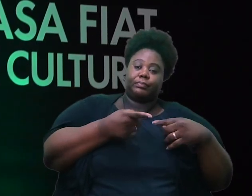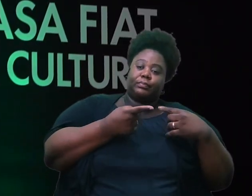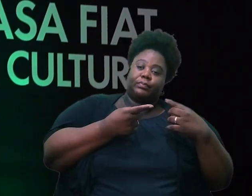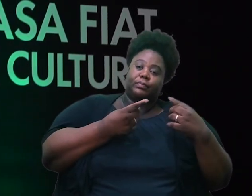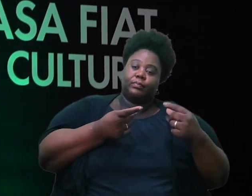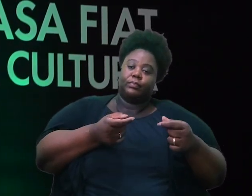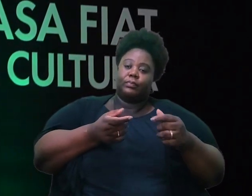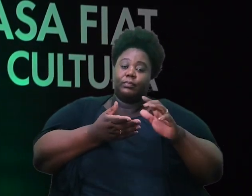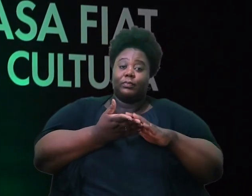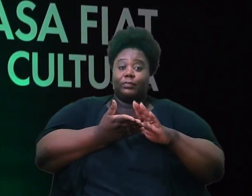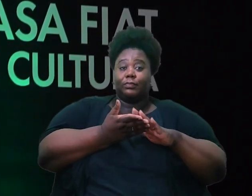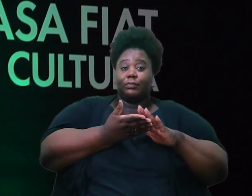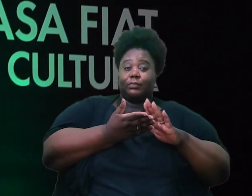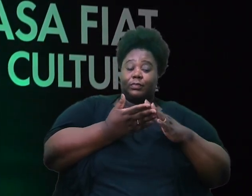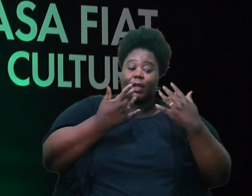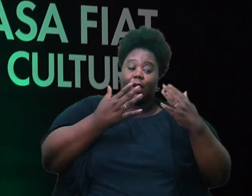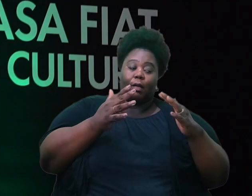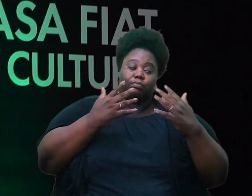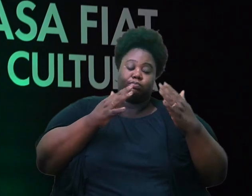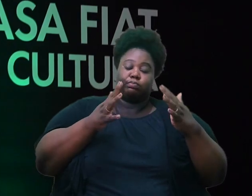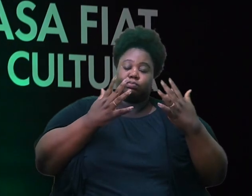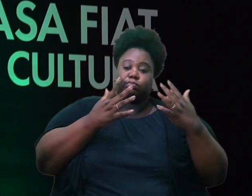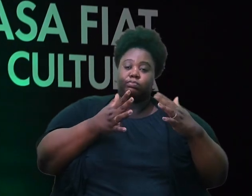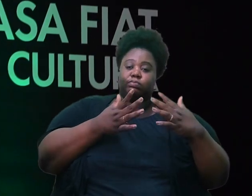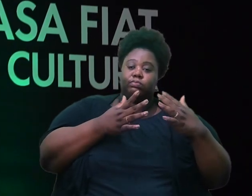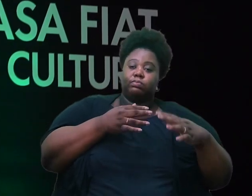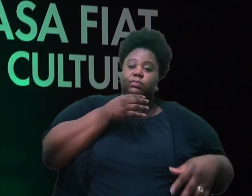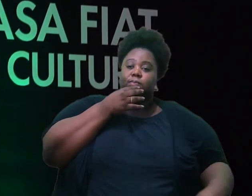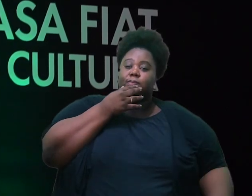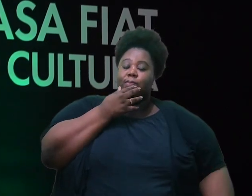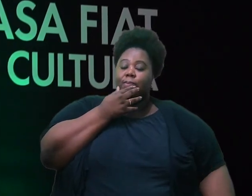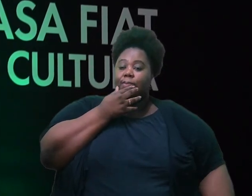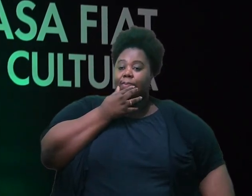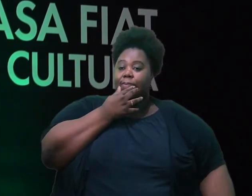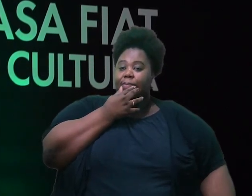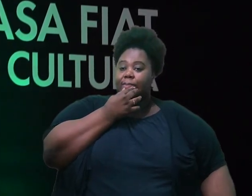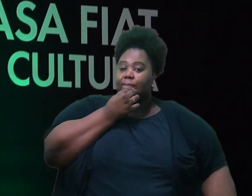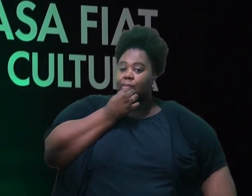ai, ai, ai. Tilelê, tilelê,